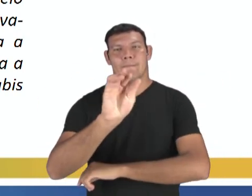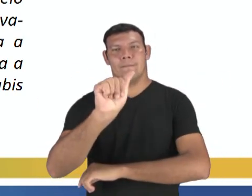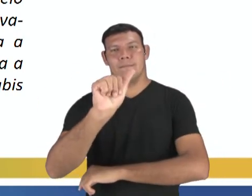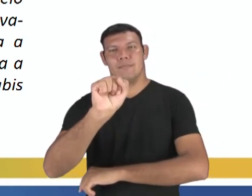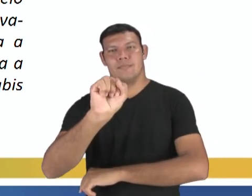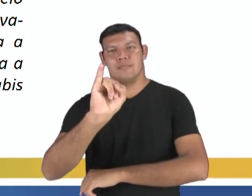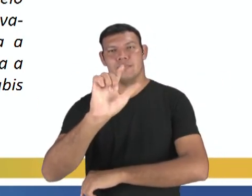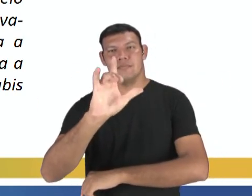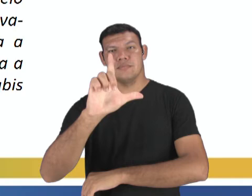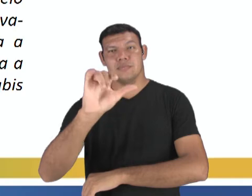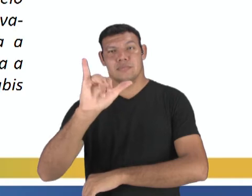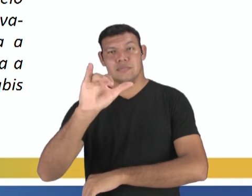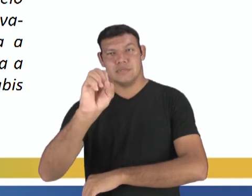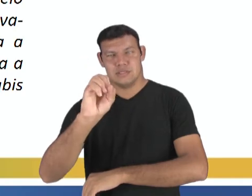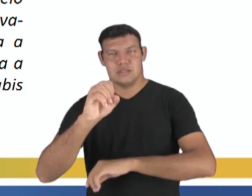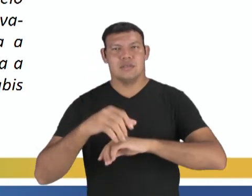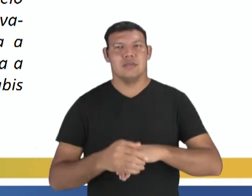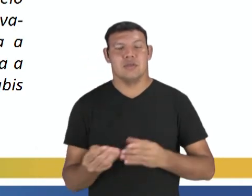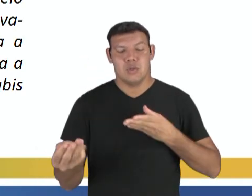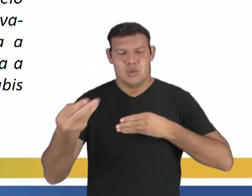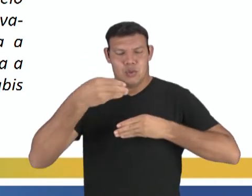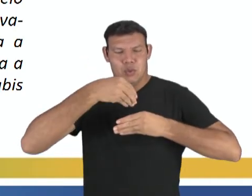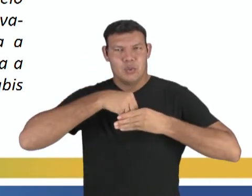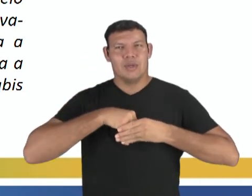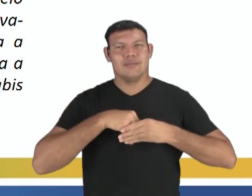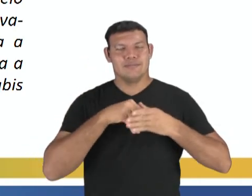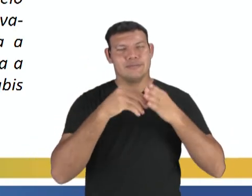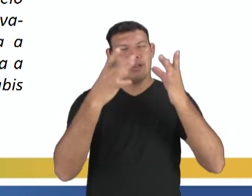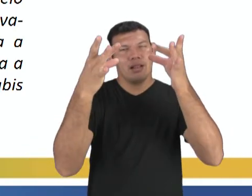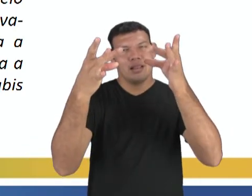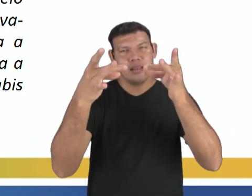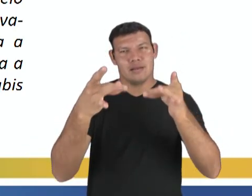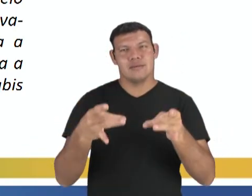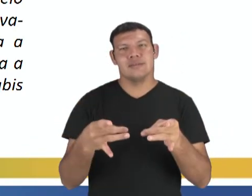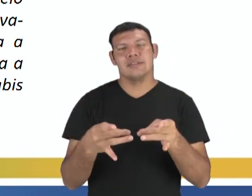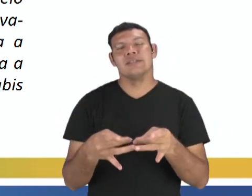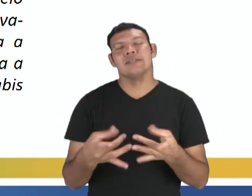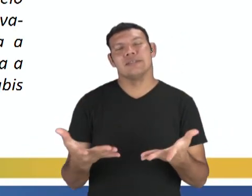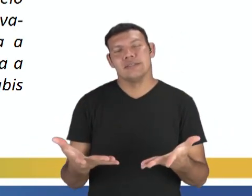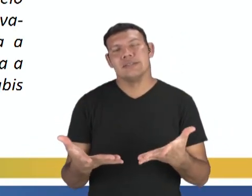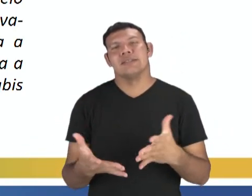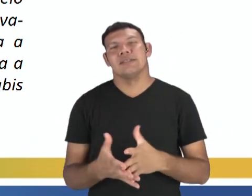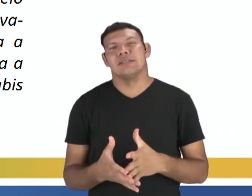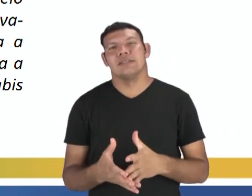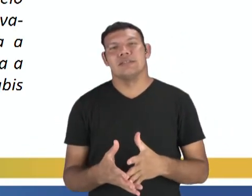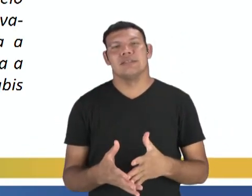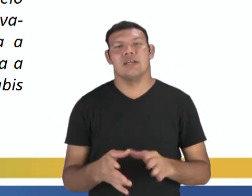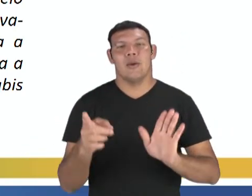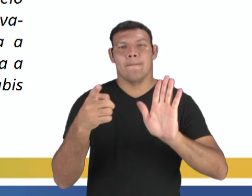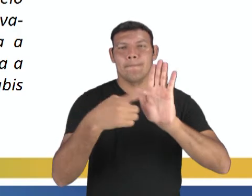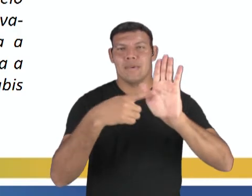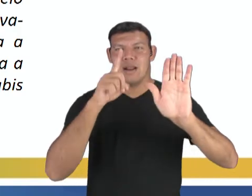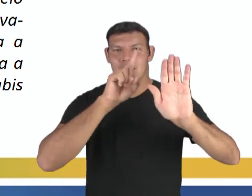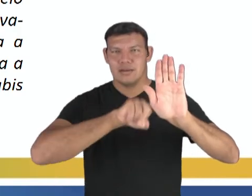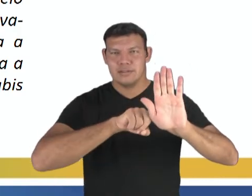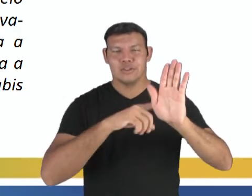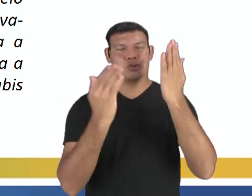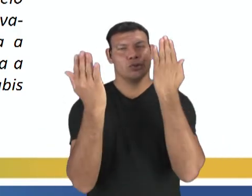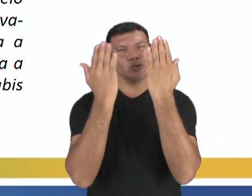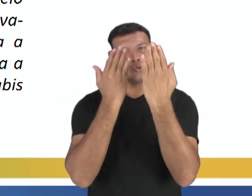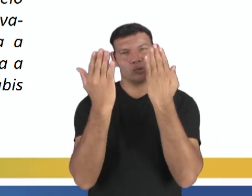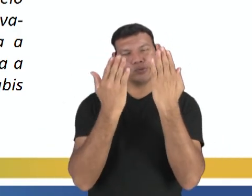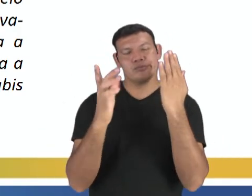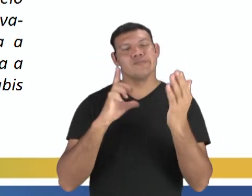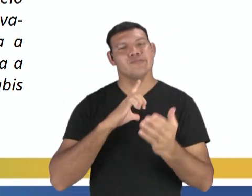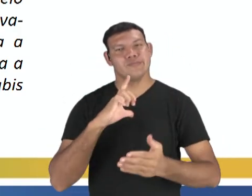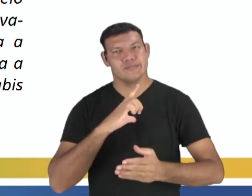aí a subjetividade que o autor ele descreve com toda a riqueza de detalhes, faz metáforas, faz